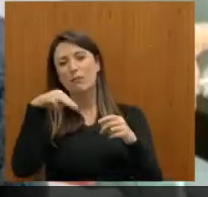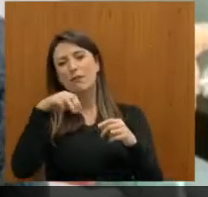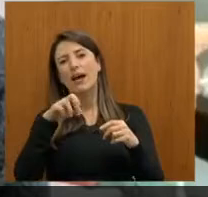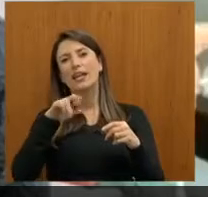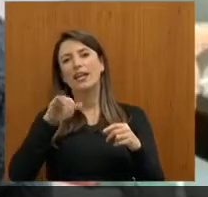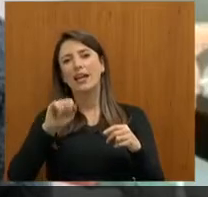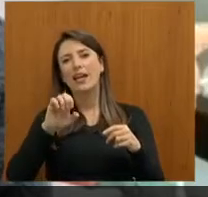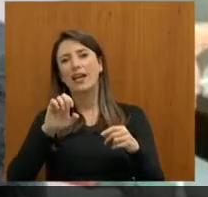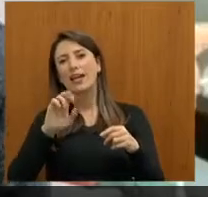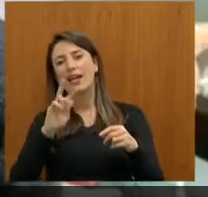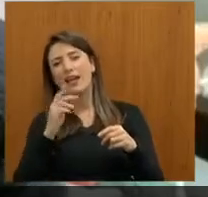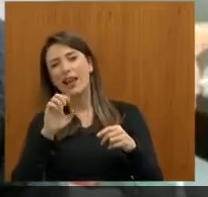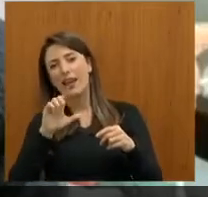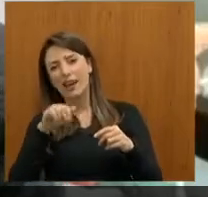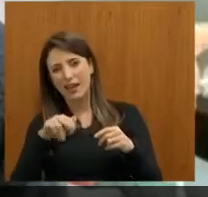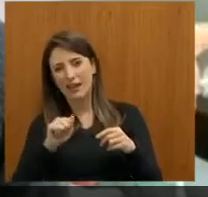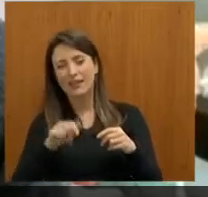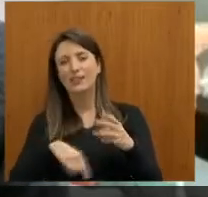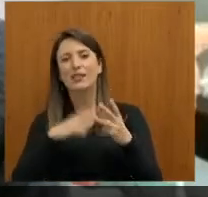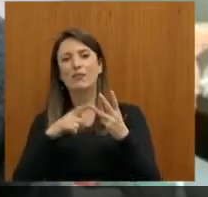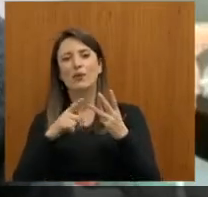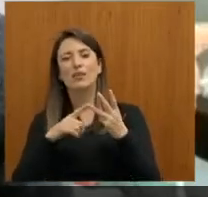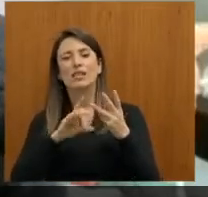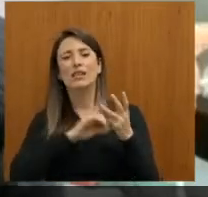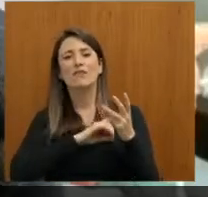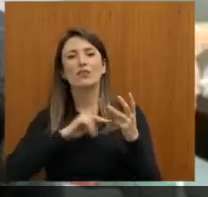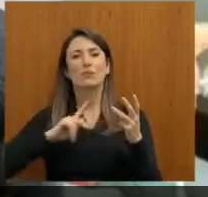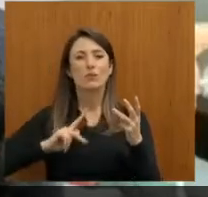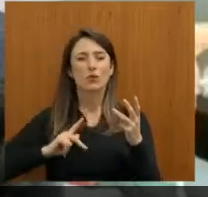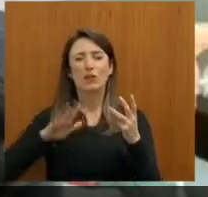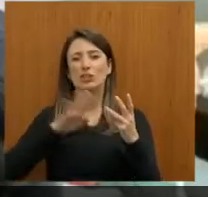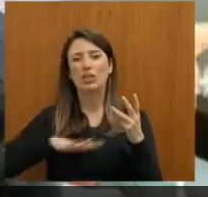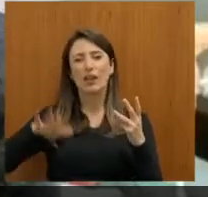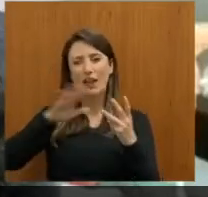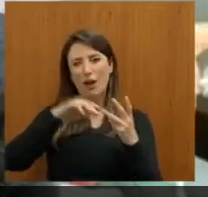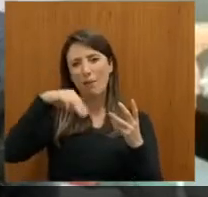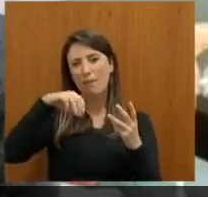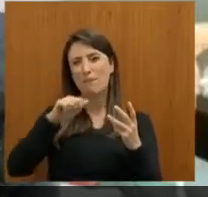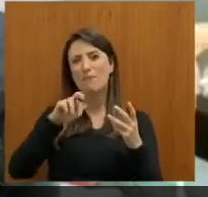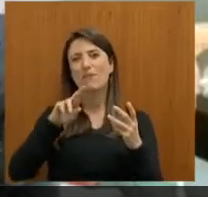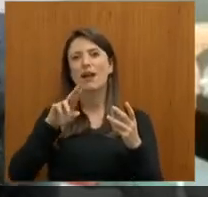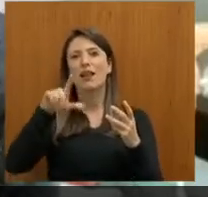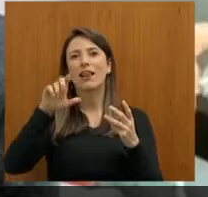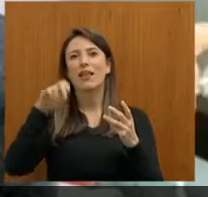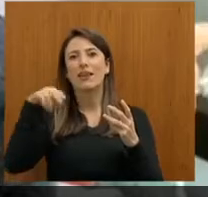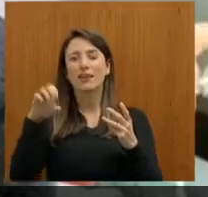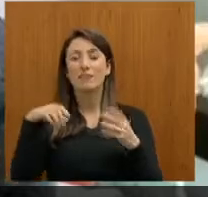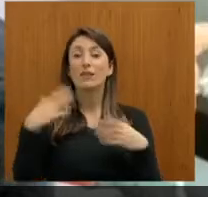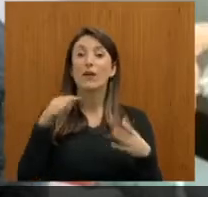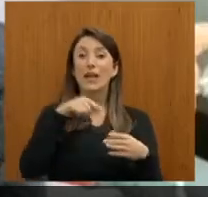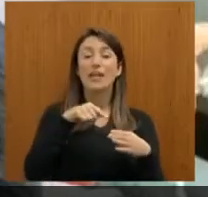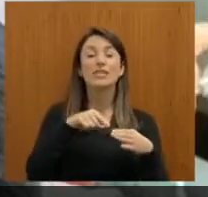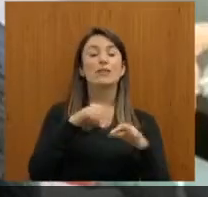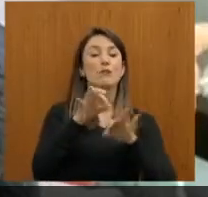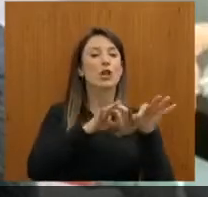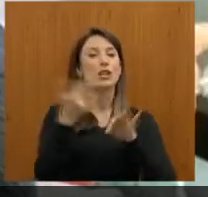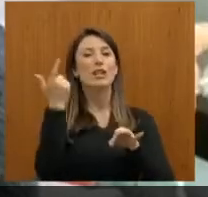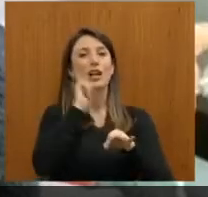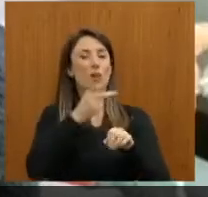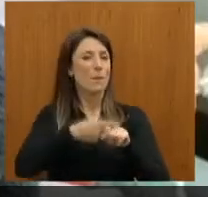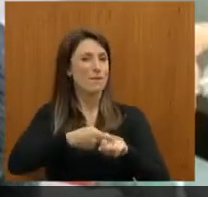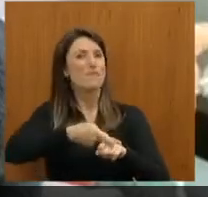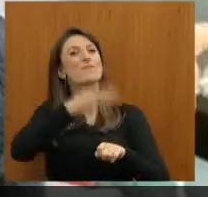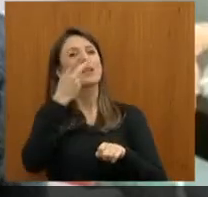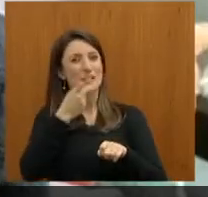a então deixa para geral Marlene E então esse esse projeto foi agraciado com essa